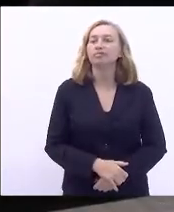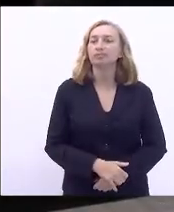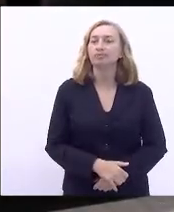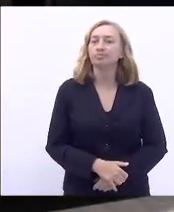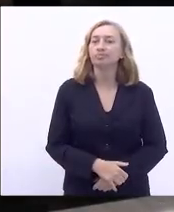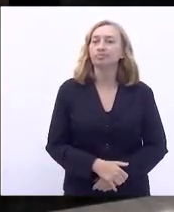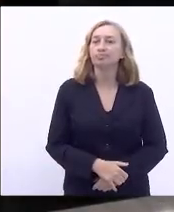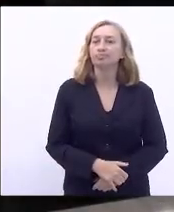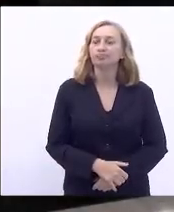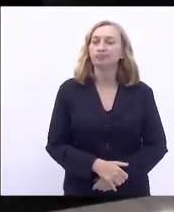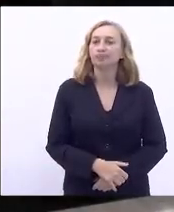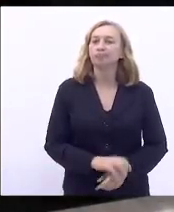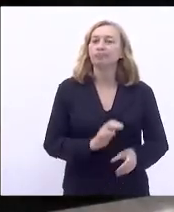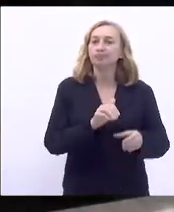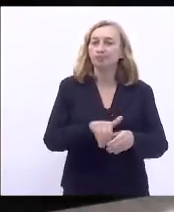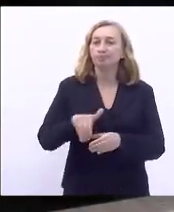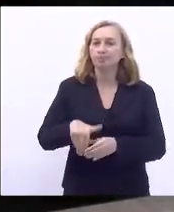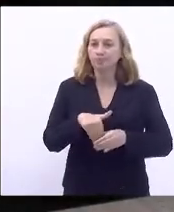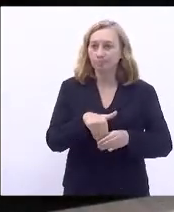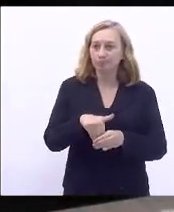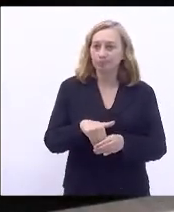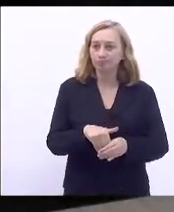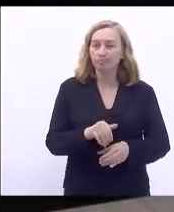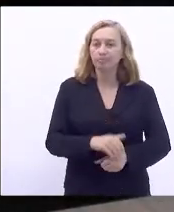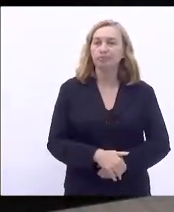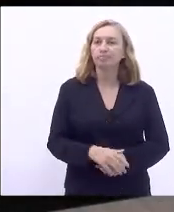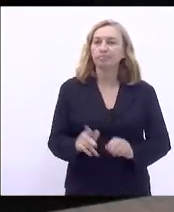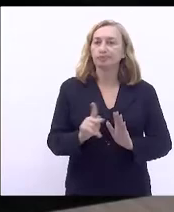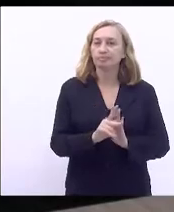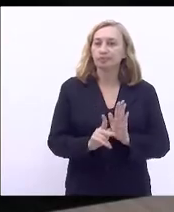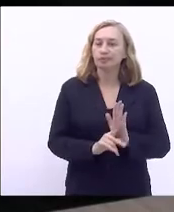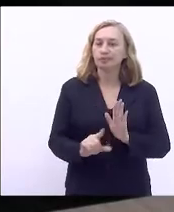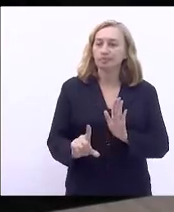estamos votando o projeto de lei